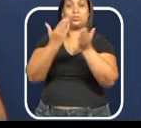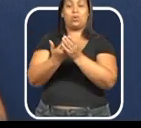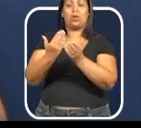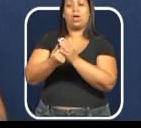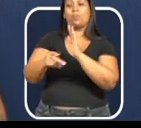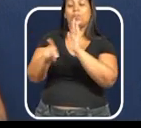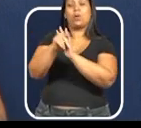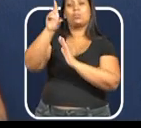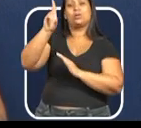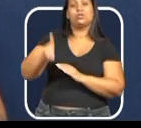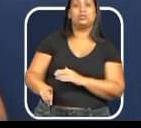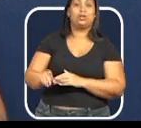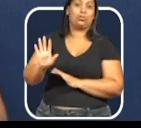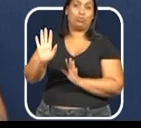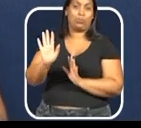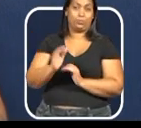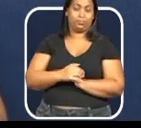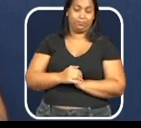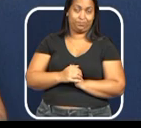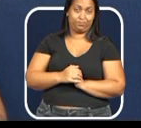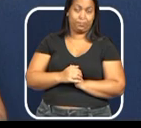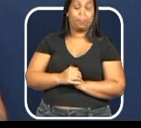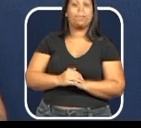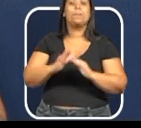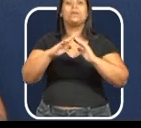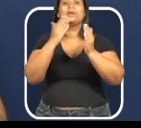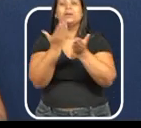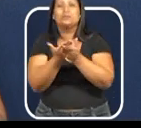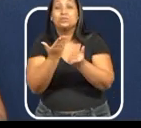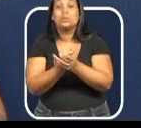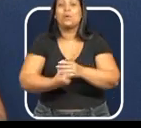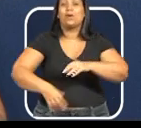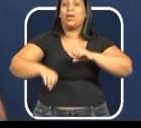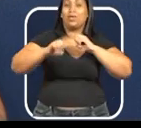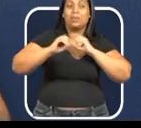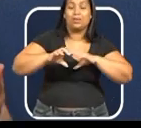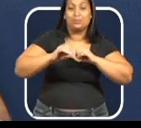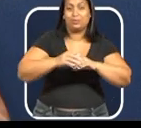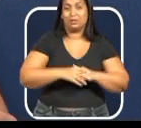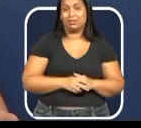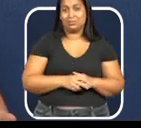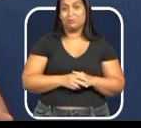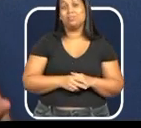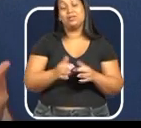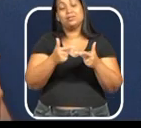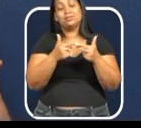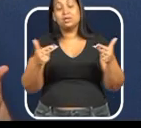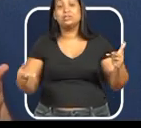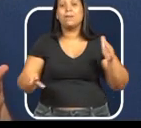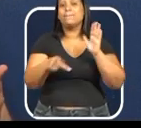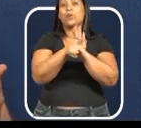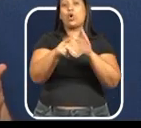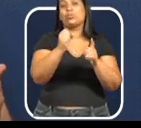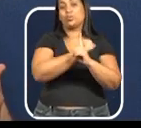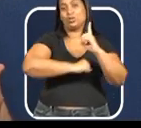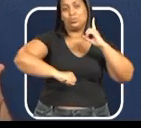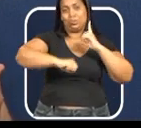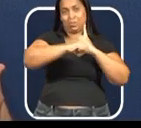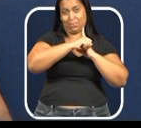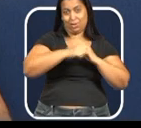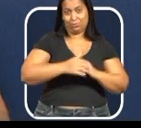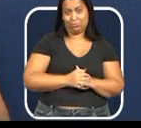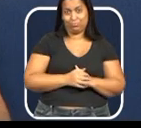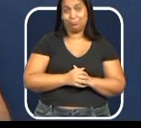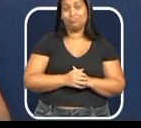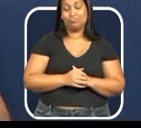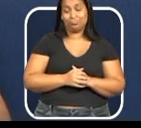A. Né? Para que a escola, a educação, ela seja algo da sociedade.